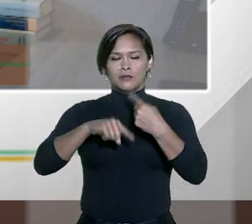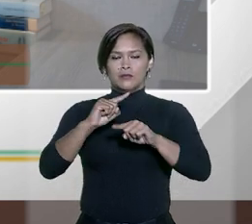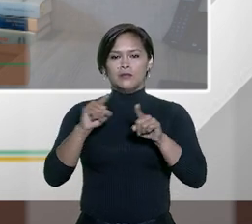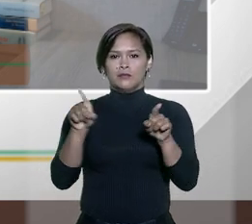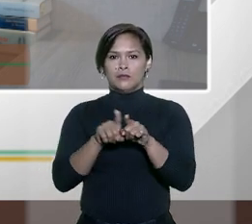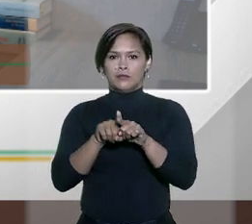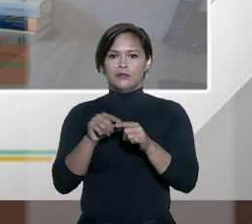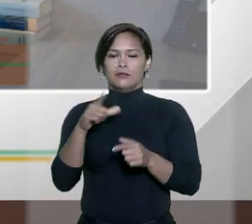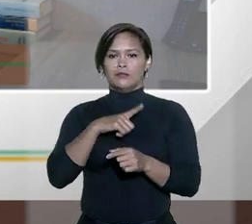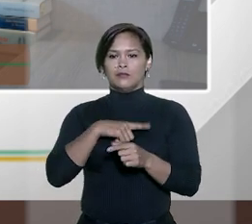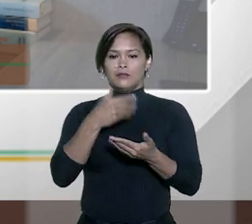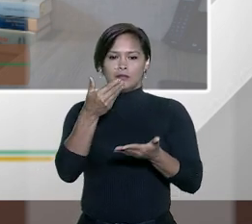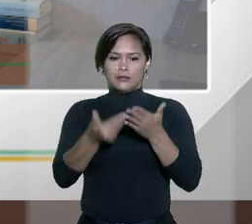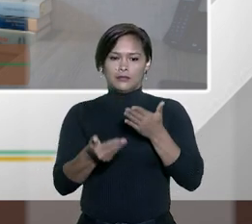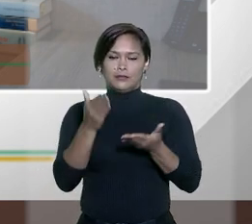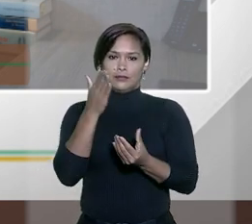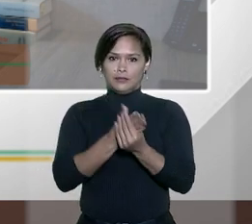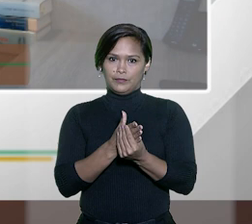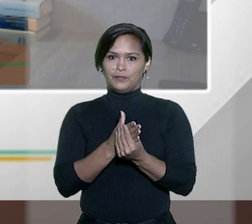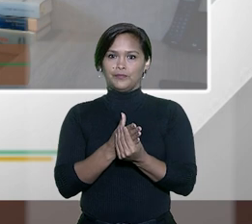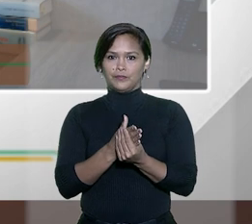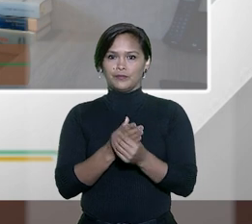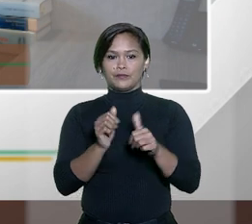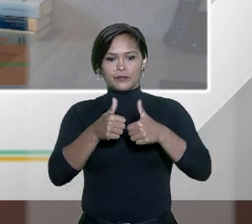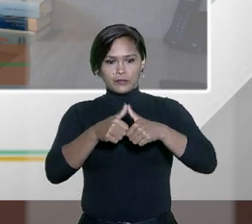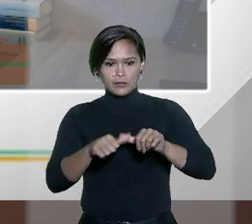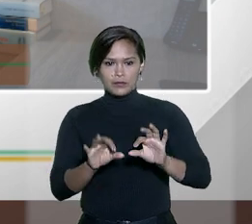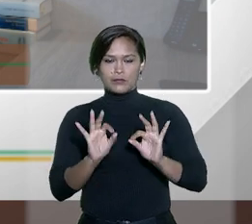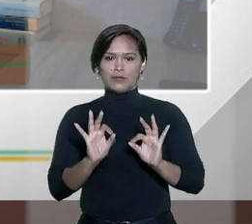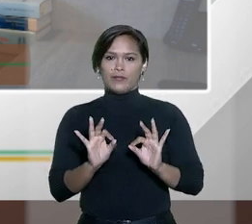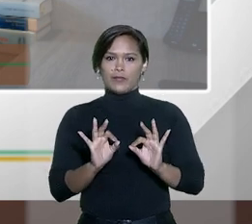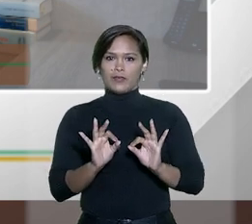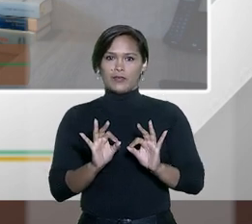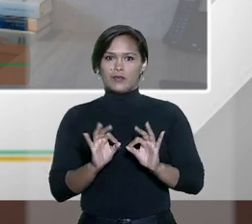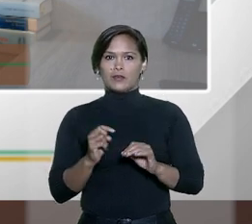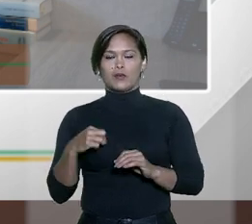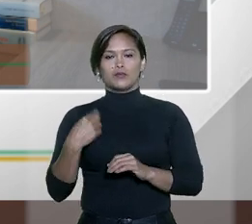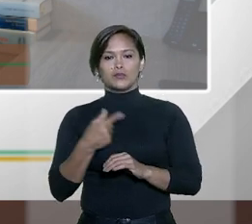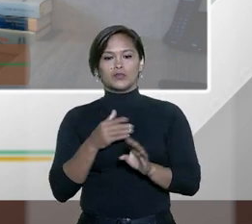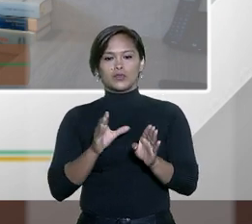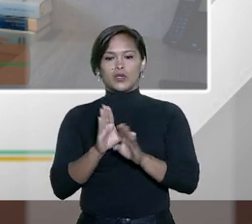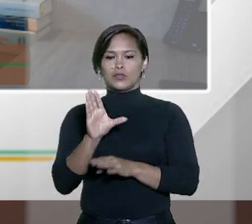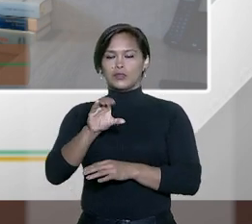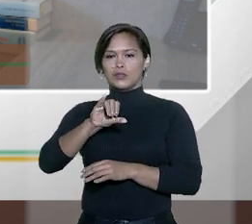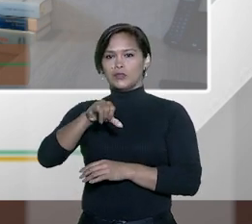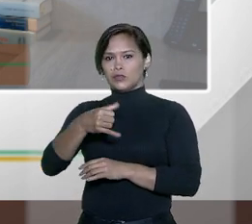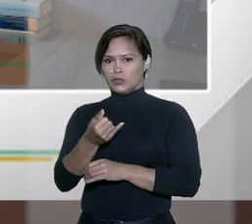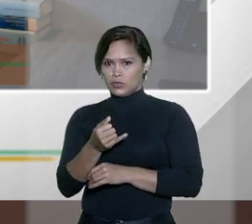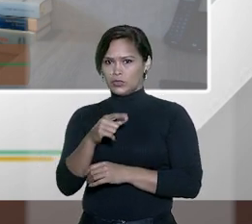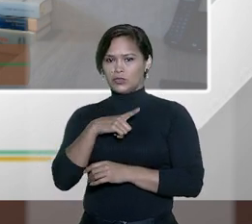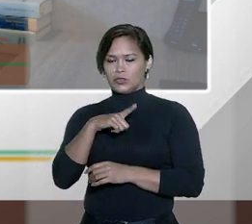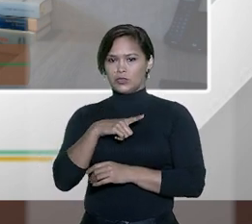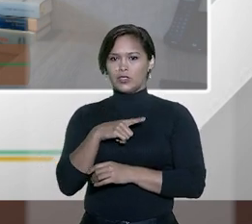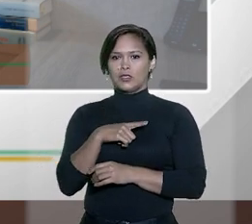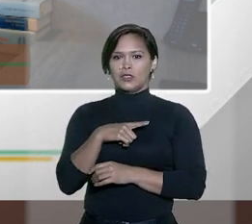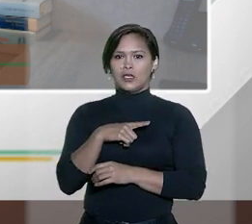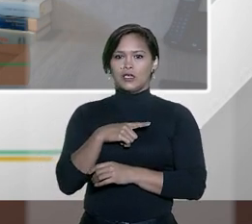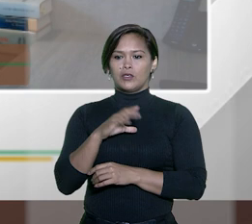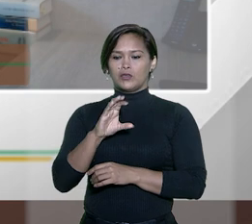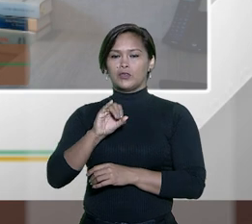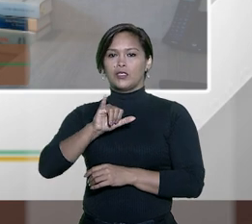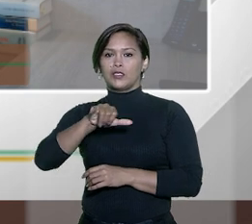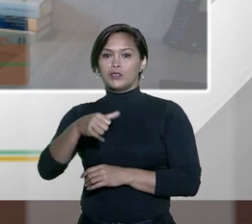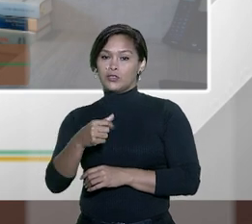em decorrência dele ter perdido o processo, né? Então, o nosso Conselho Nacional de Justiça, né, o Conselho,